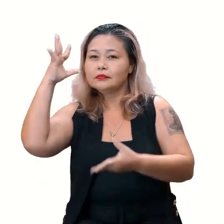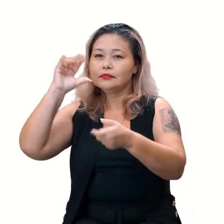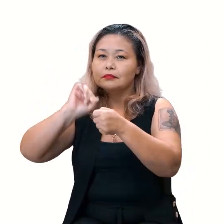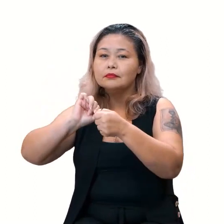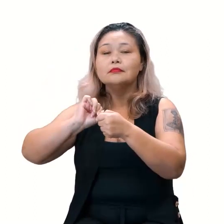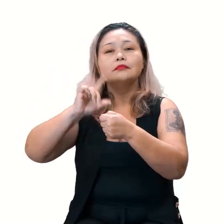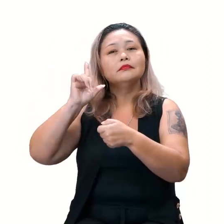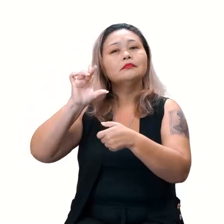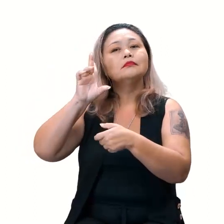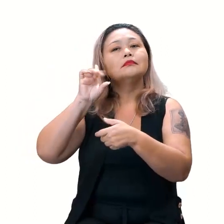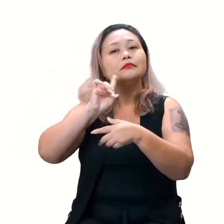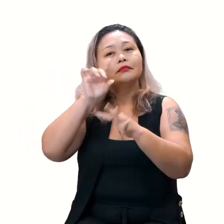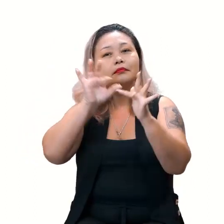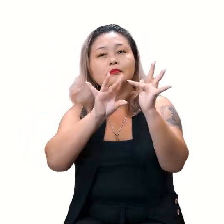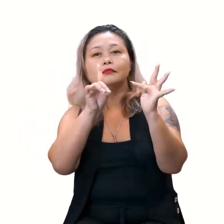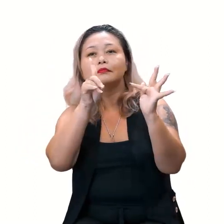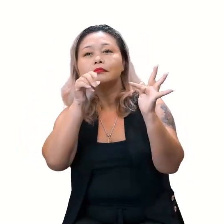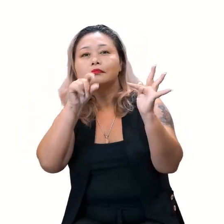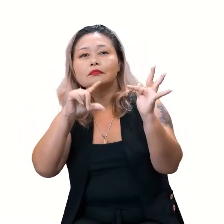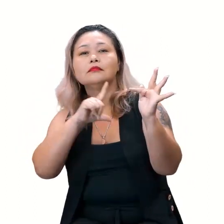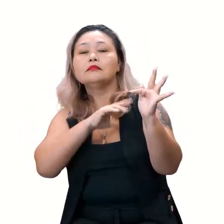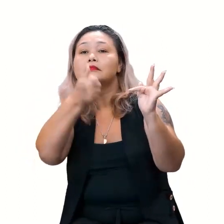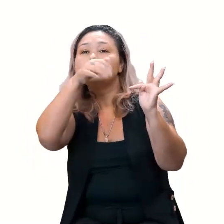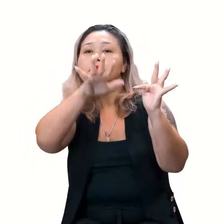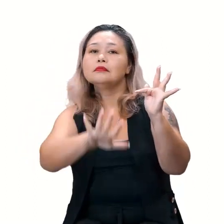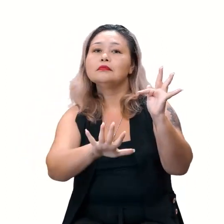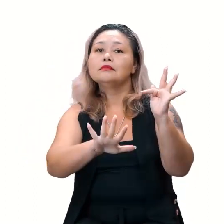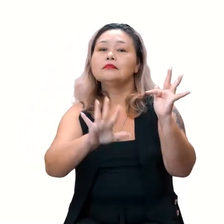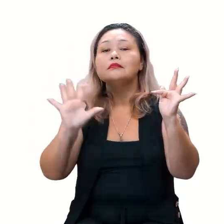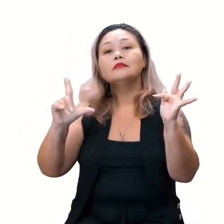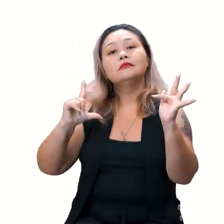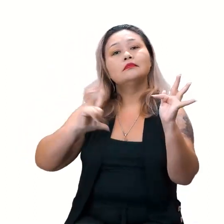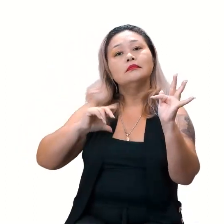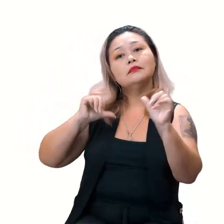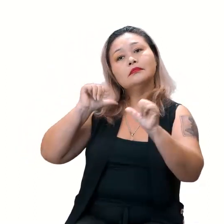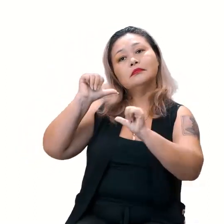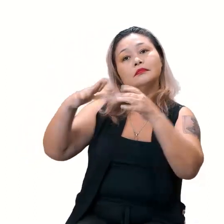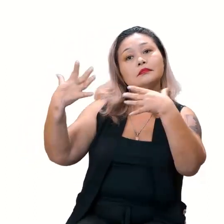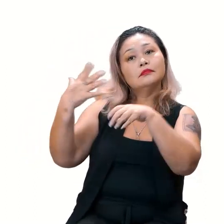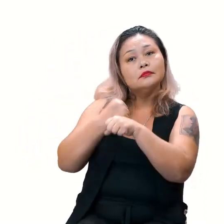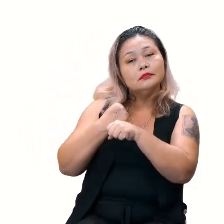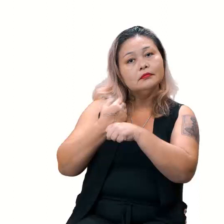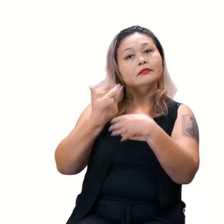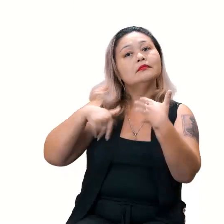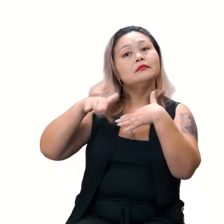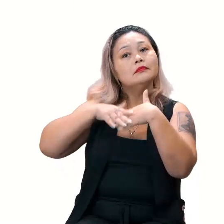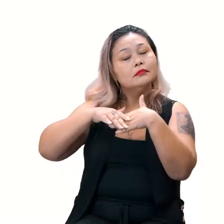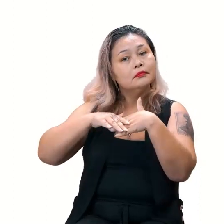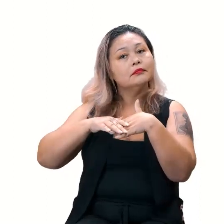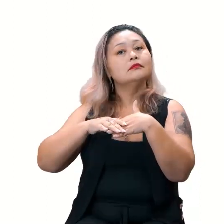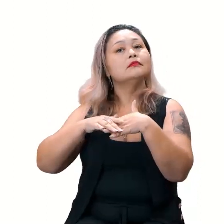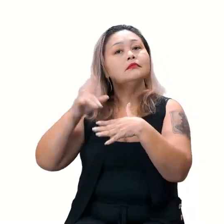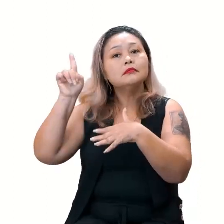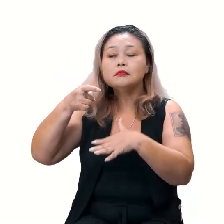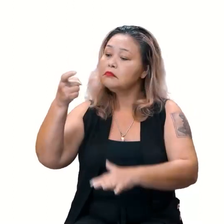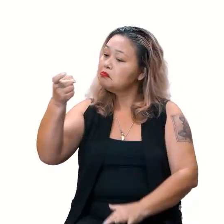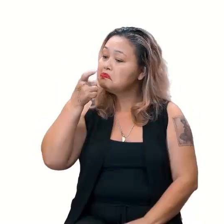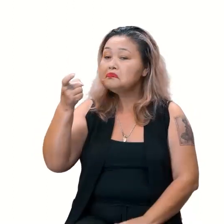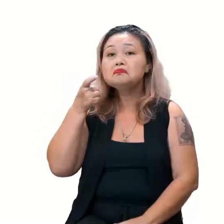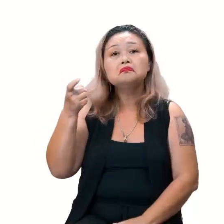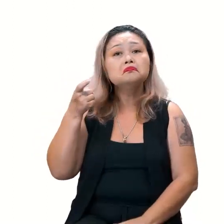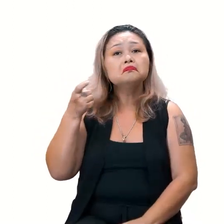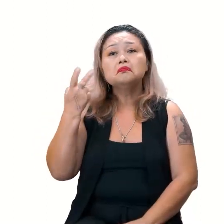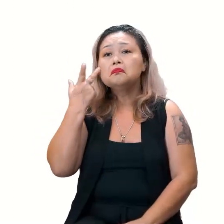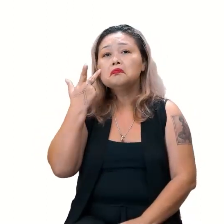era a função dos dias que eu estou ficando? Quando nós fomos fazer cálculos matemáticos, voltou ao X normal. Sem problemas. Ou seja,